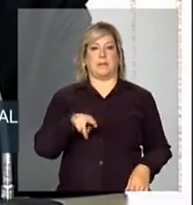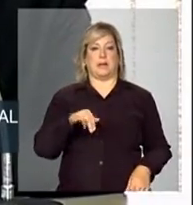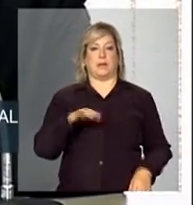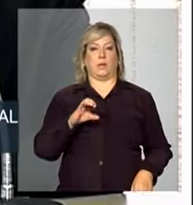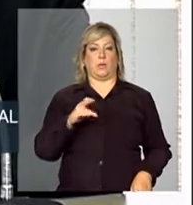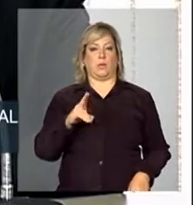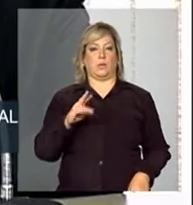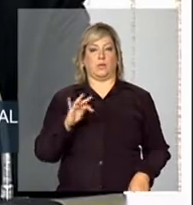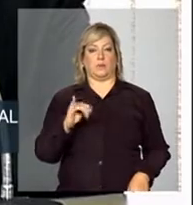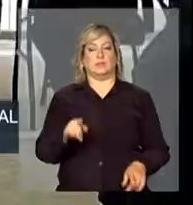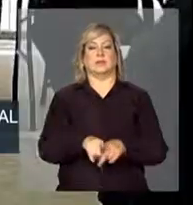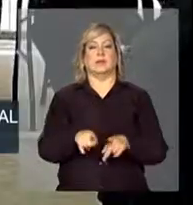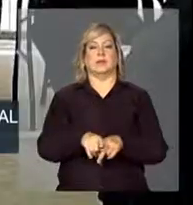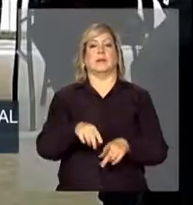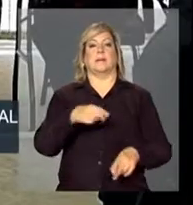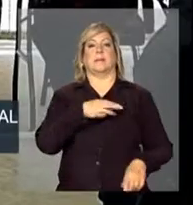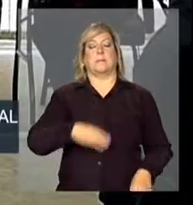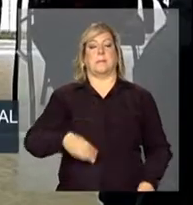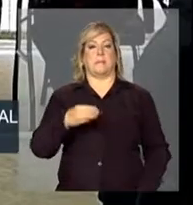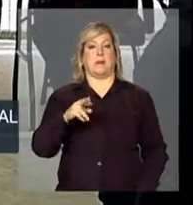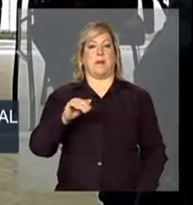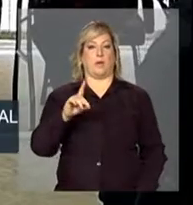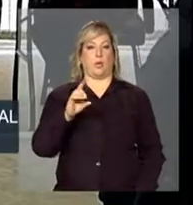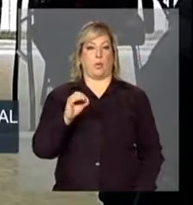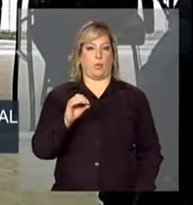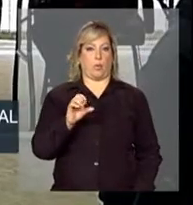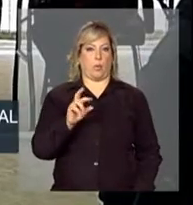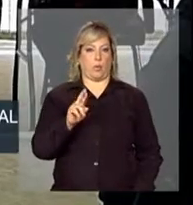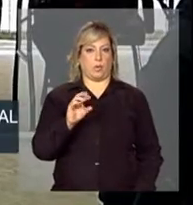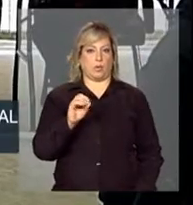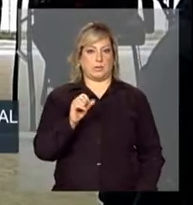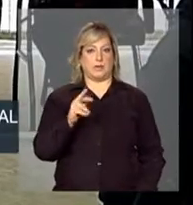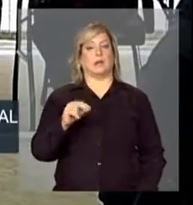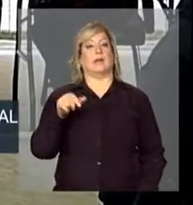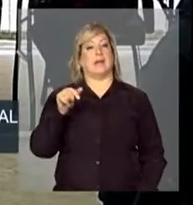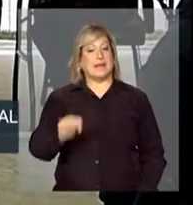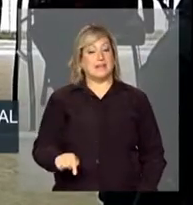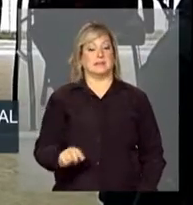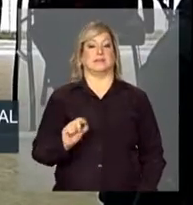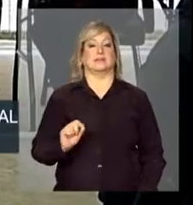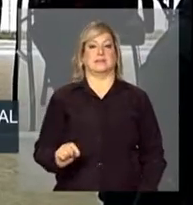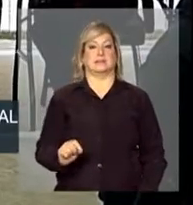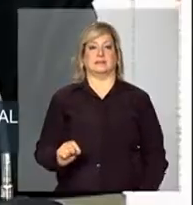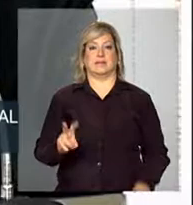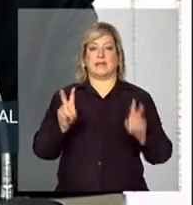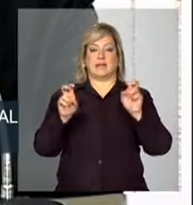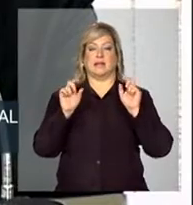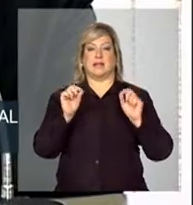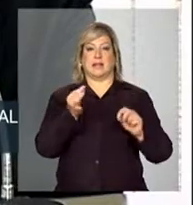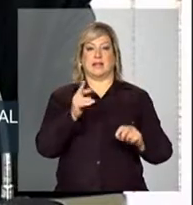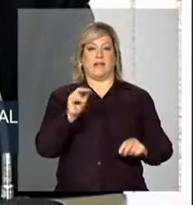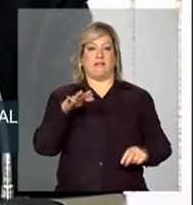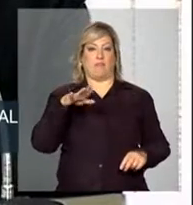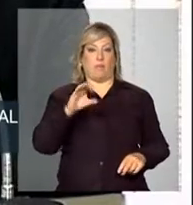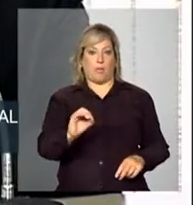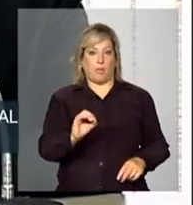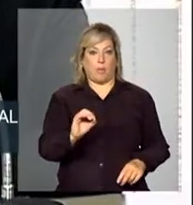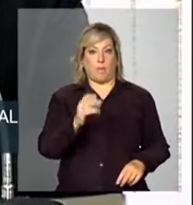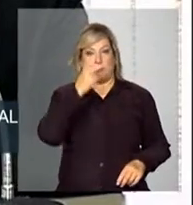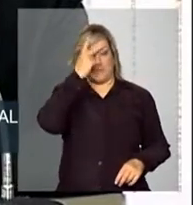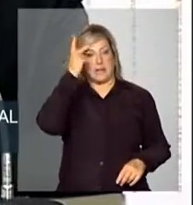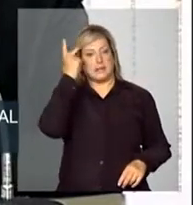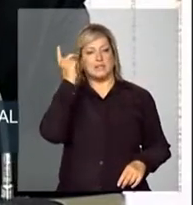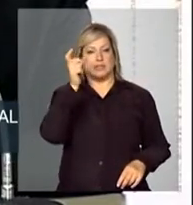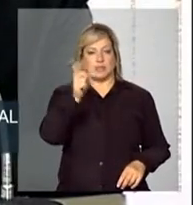Maria do Rosário que esses projetos de lei que tratam o tráfico de pessoas e particularmente esse que resenha que fica São criminal